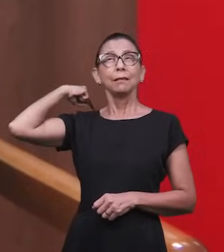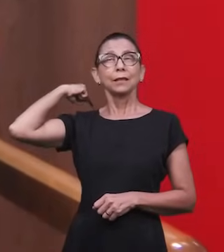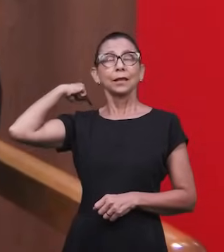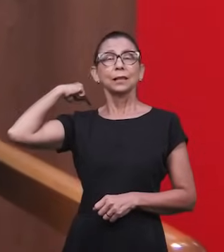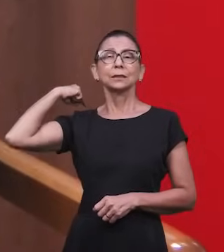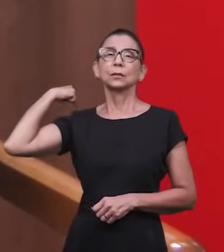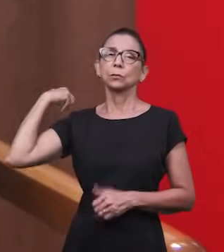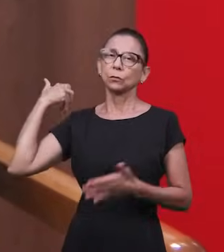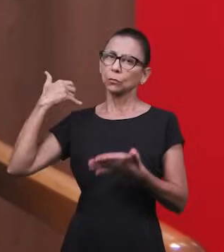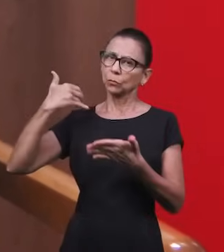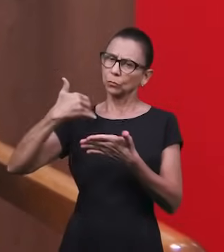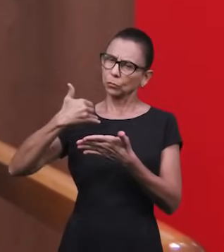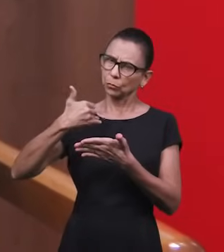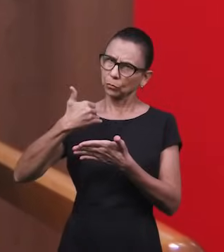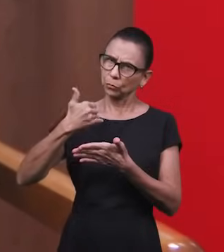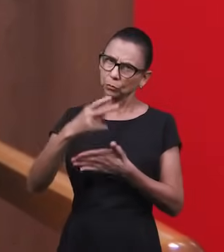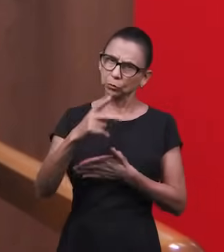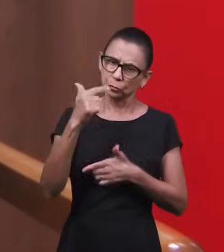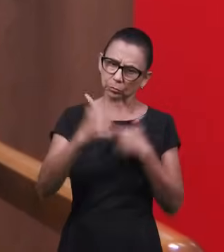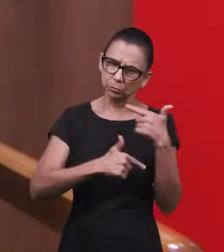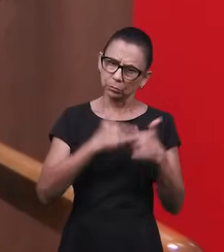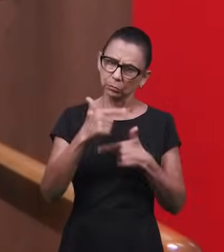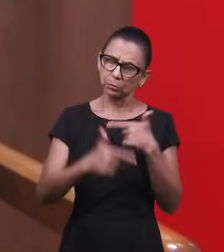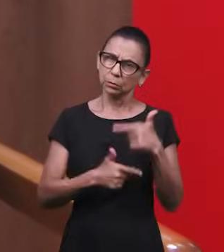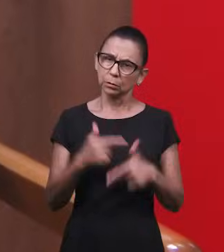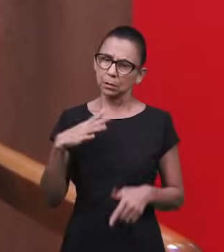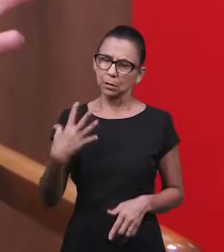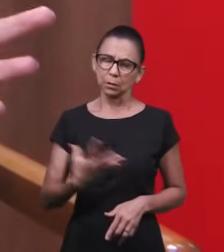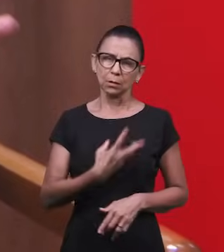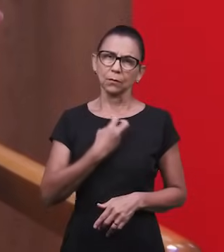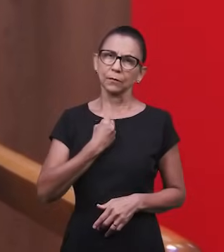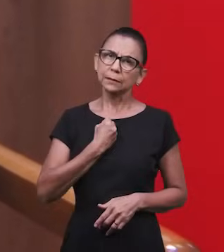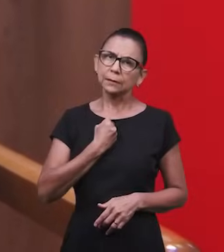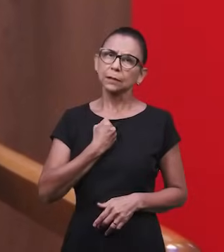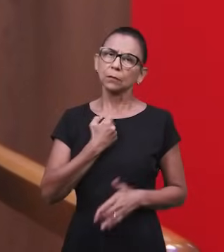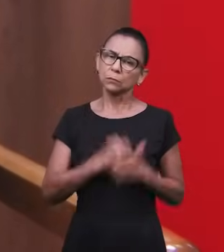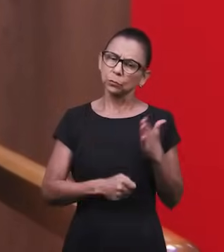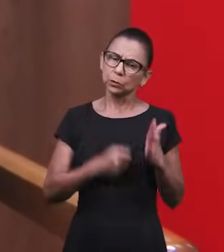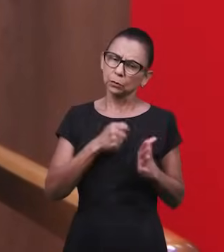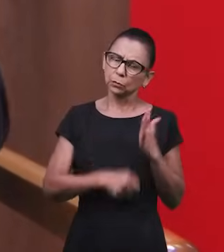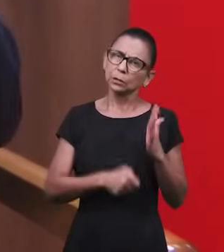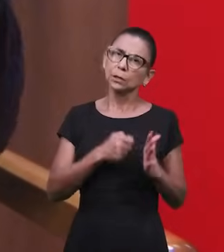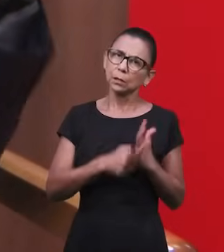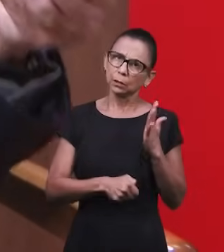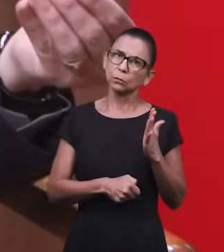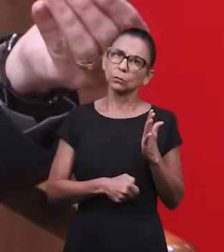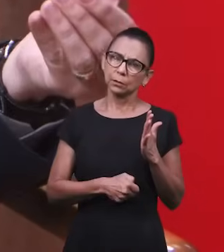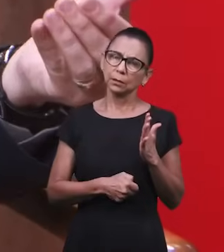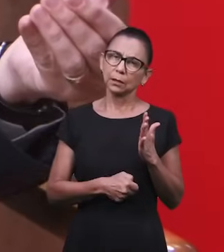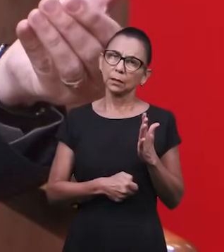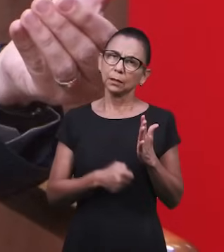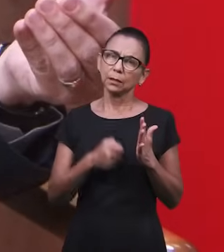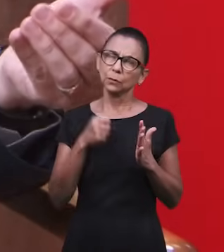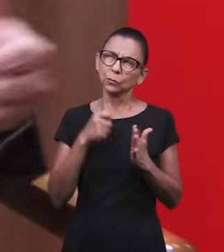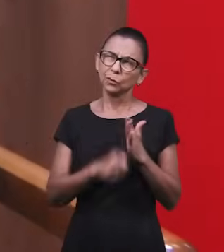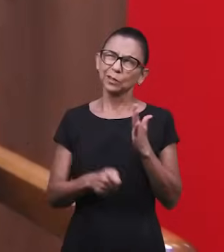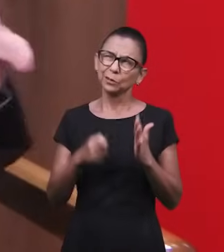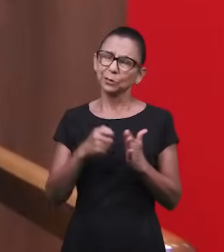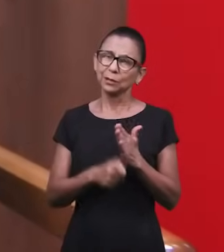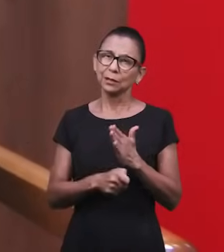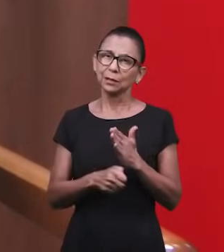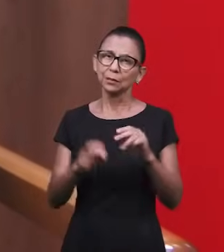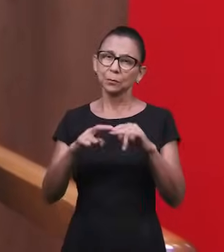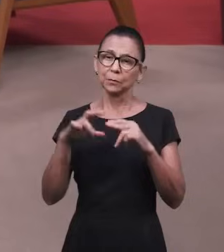fidelidade e pela salvação na minha vida, porque senão, se não for até a morte ou até a vinda do Senhor,